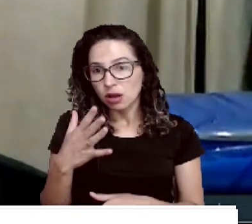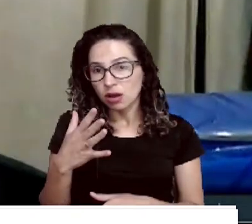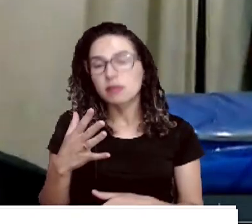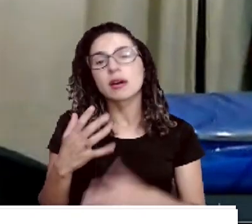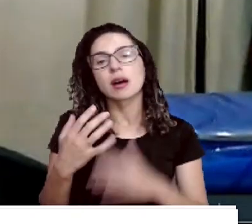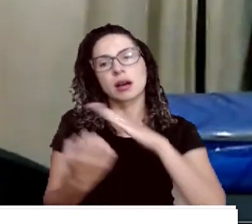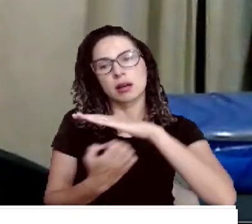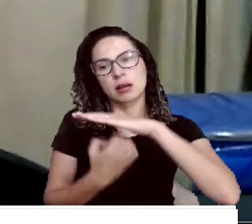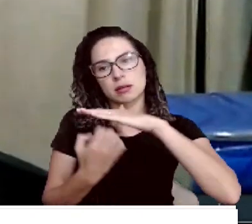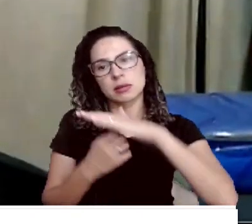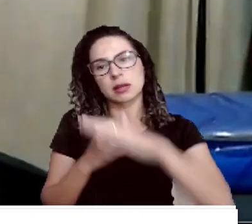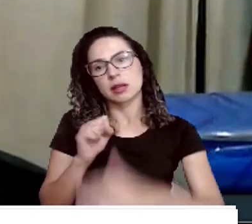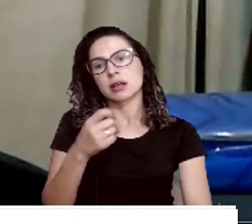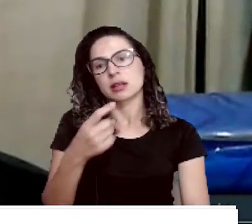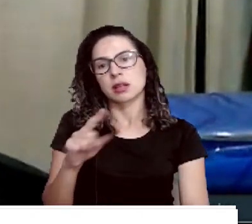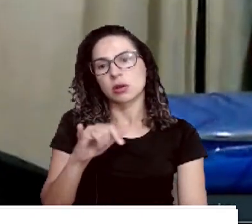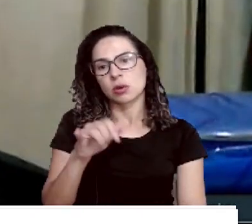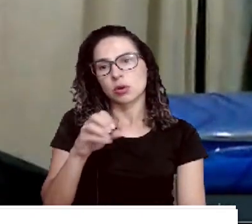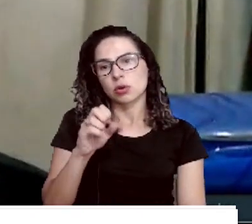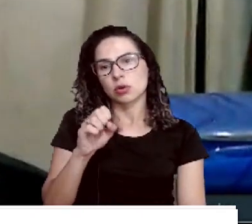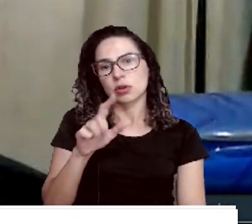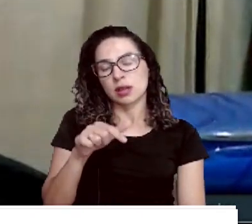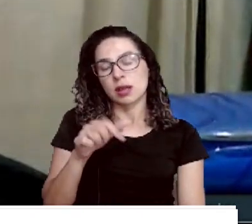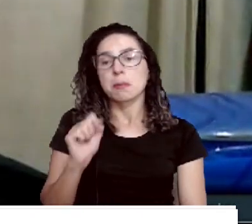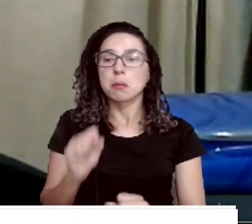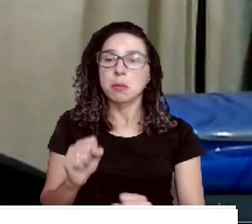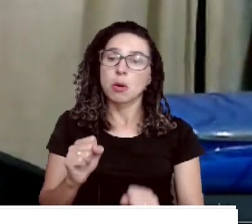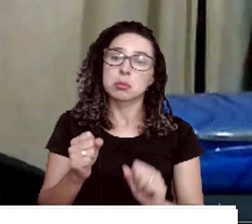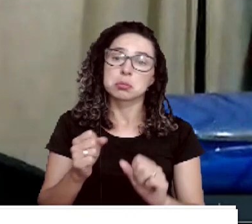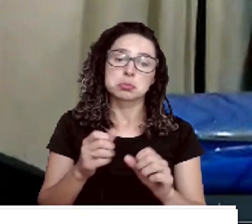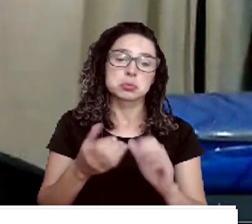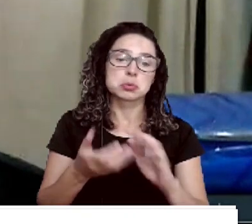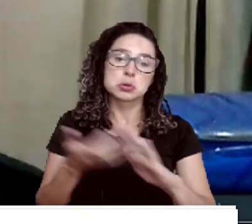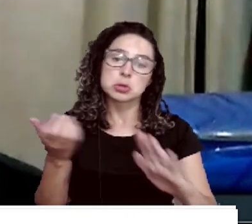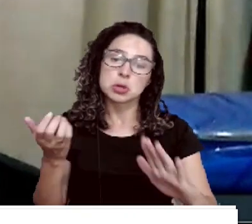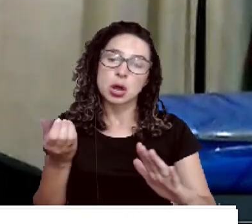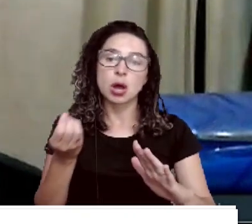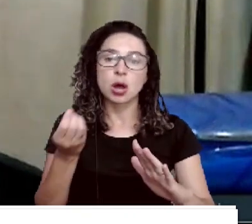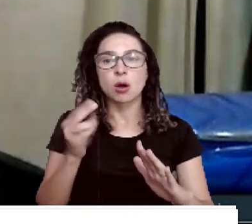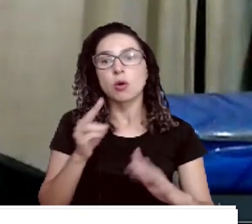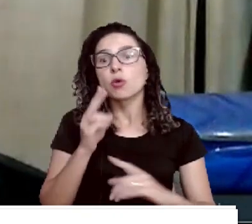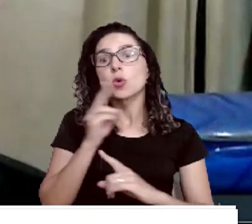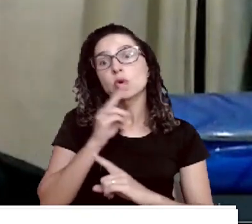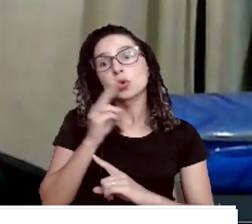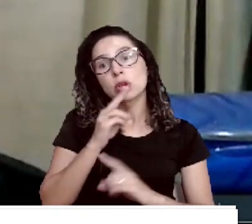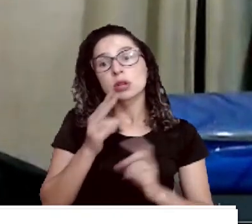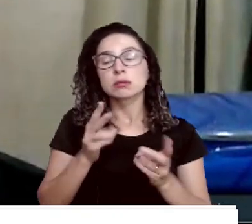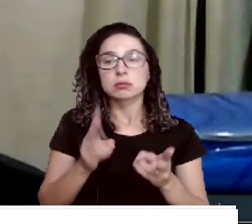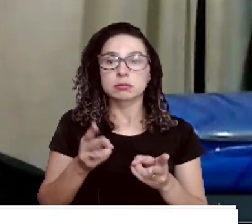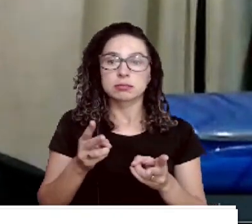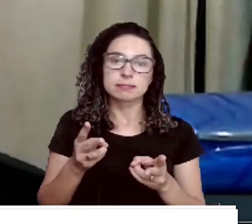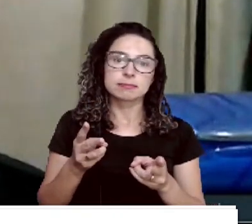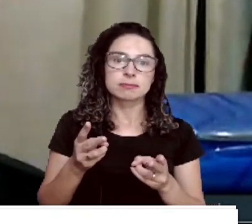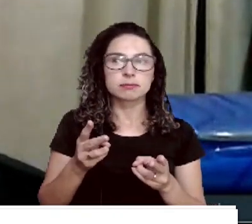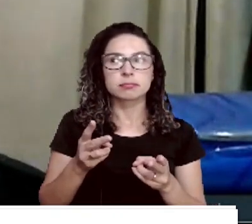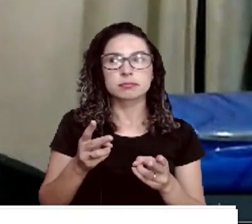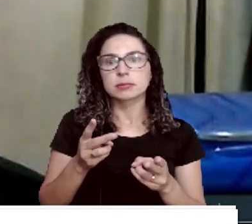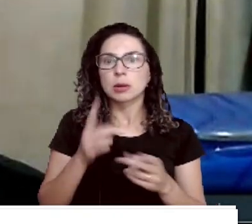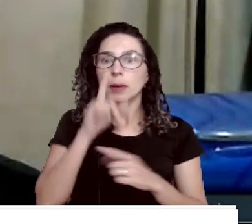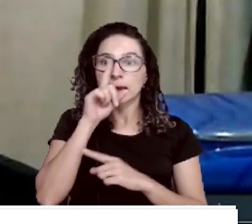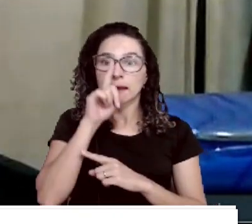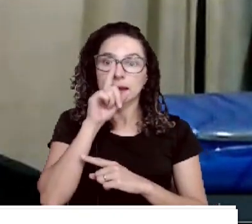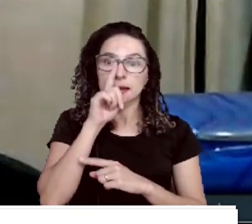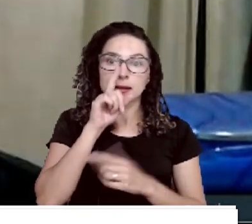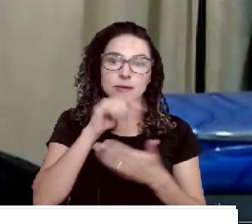José, ela tá fora. Ela pode ou não continuar ali no emergencial ou não, são vários riscos que nós corremos.